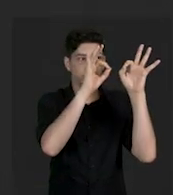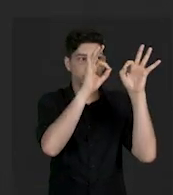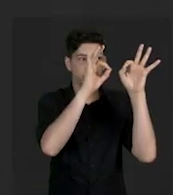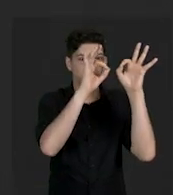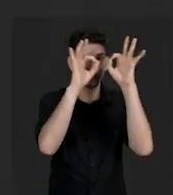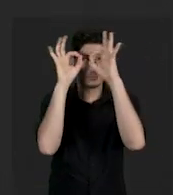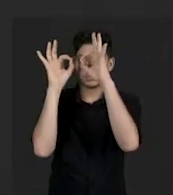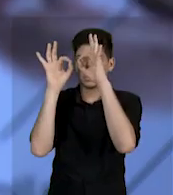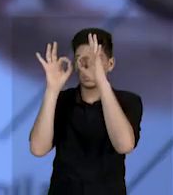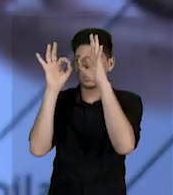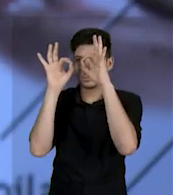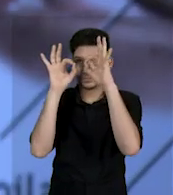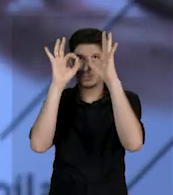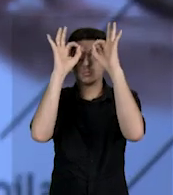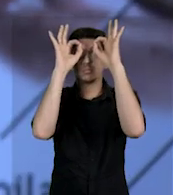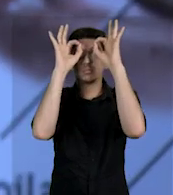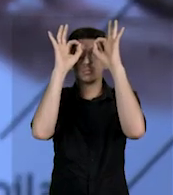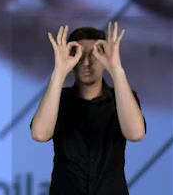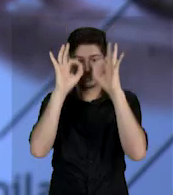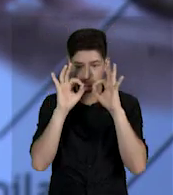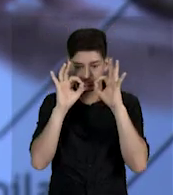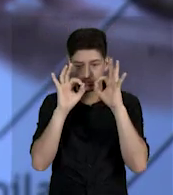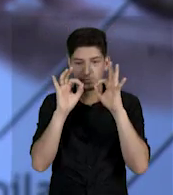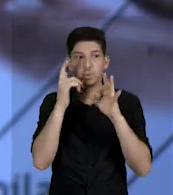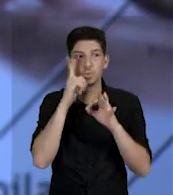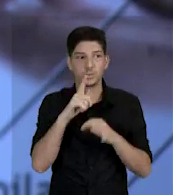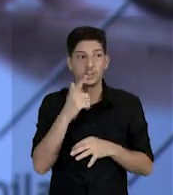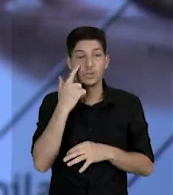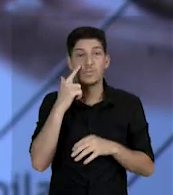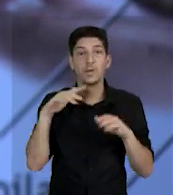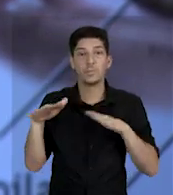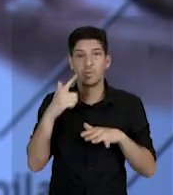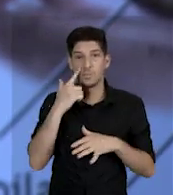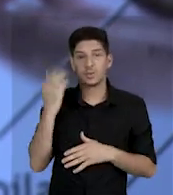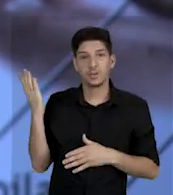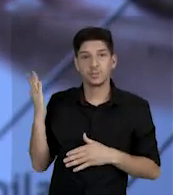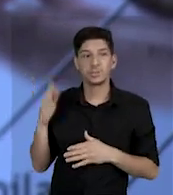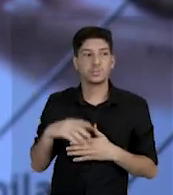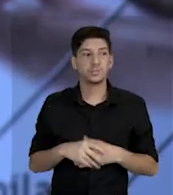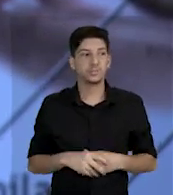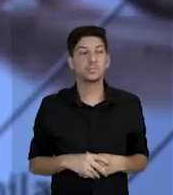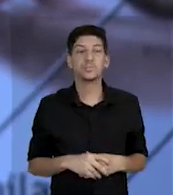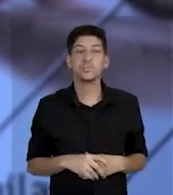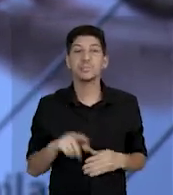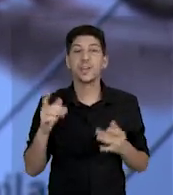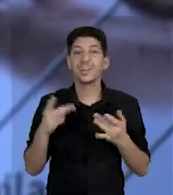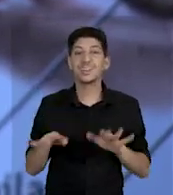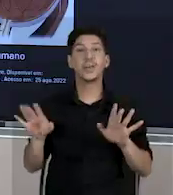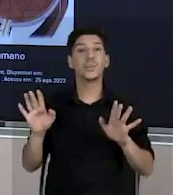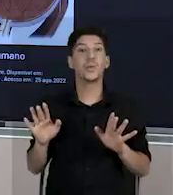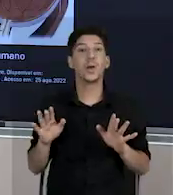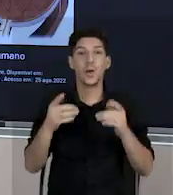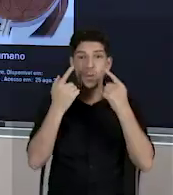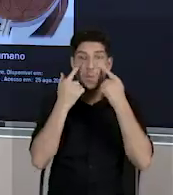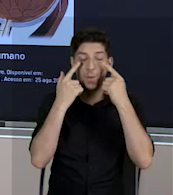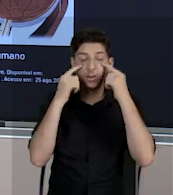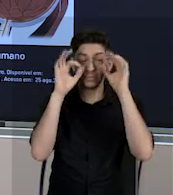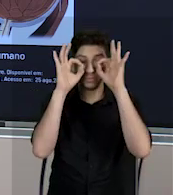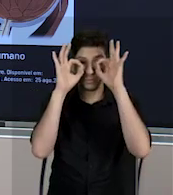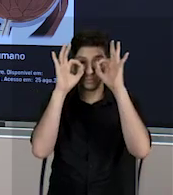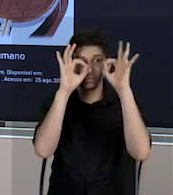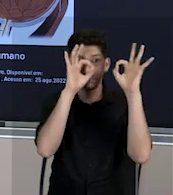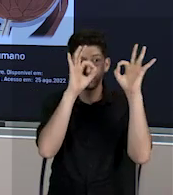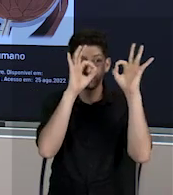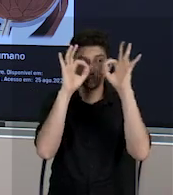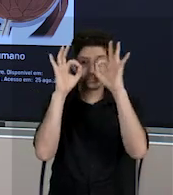direita, para cima e para baixo. Esse movimento que os nossos olhos fazem naturalmente, ele ajuda a